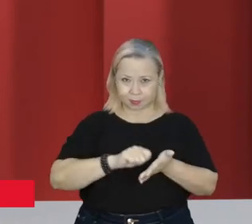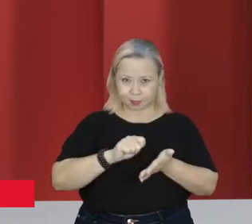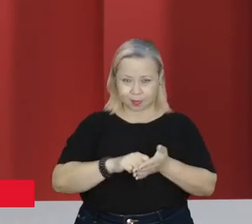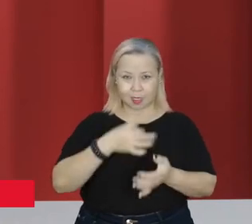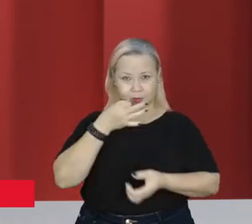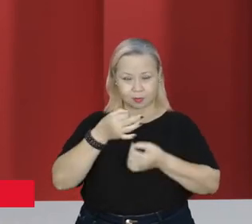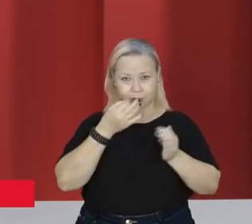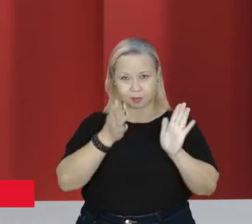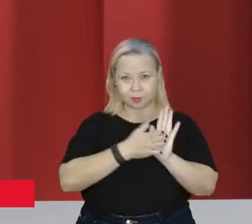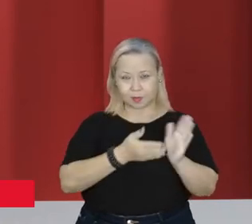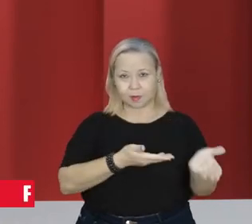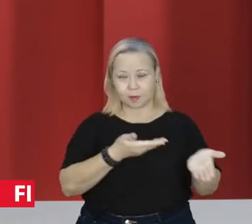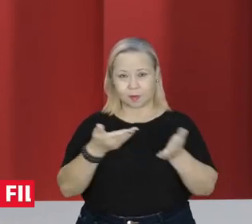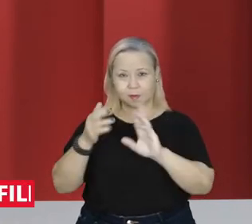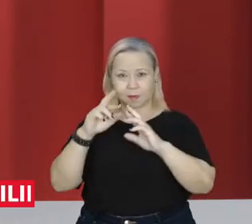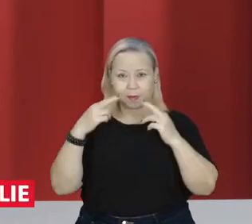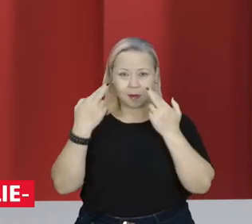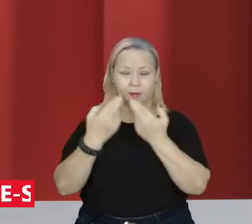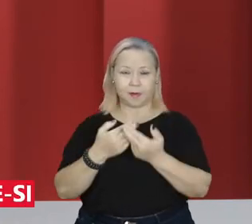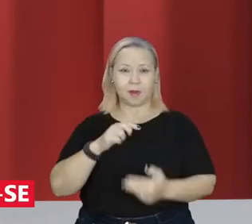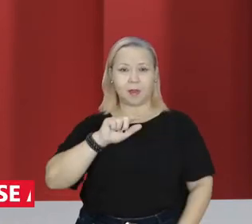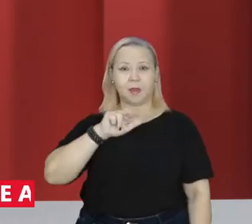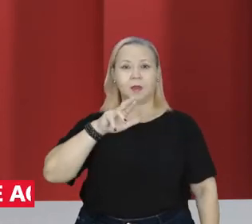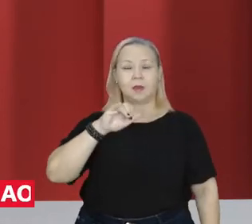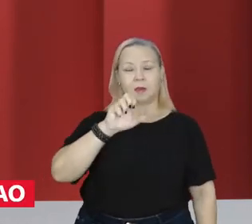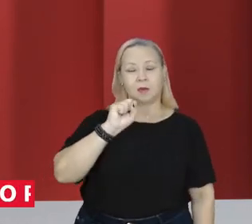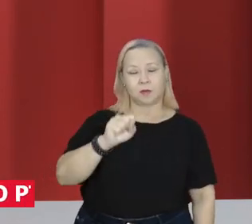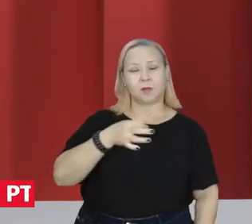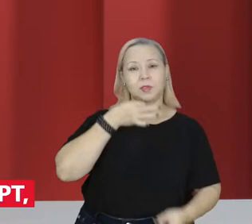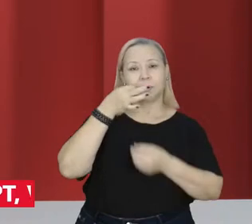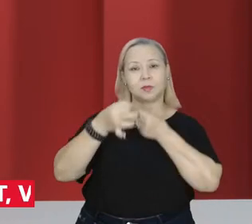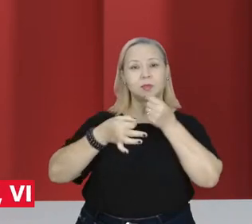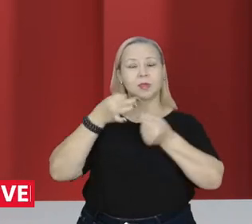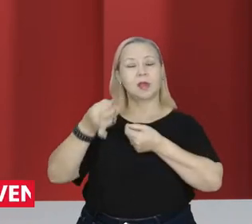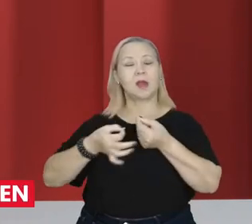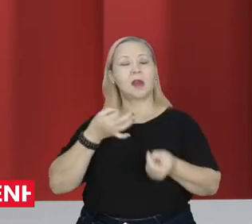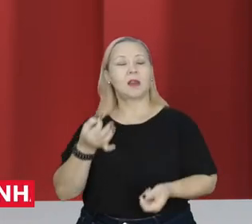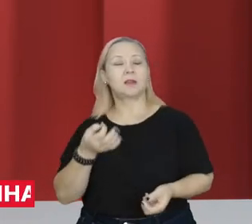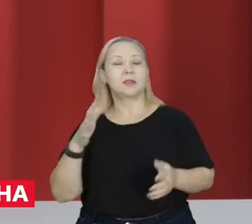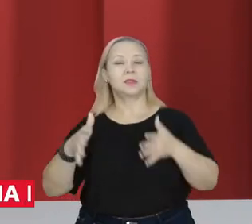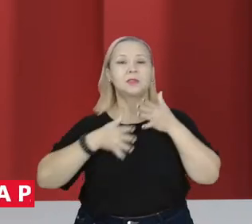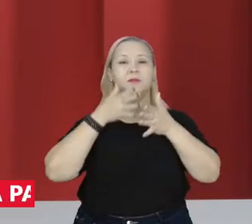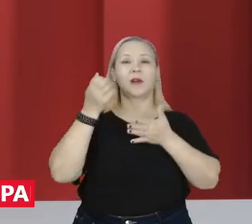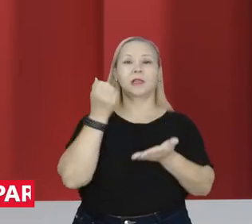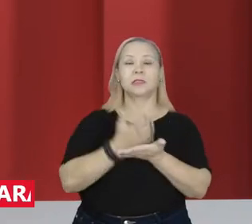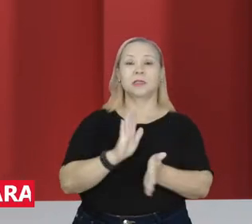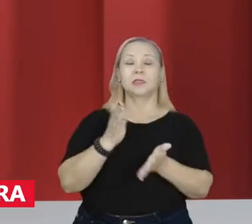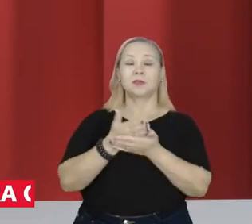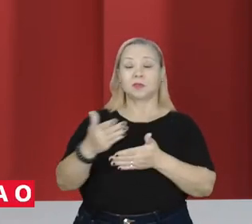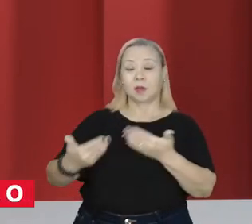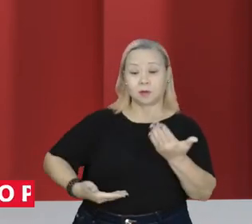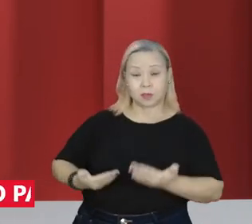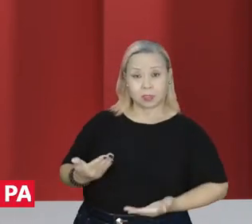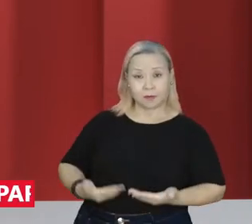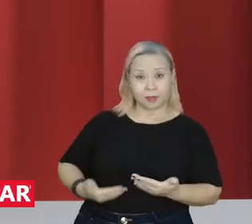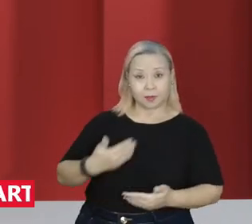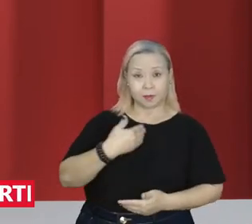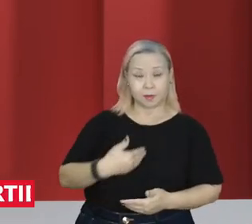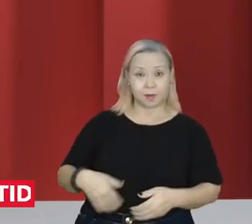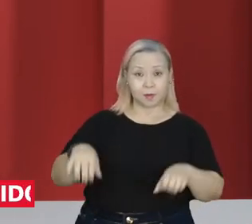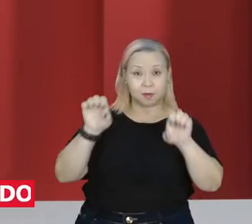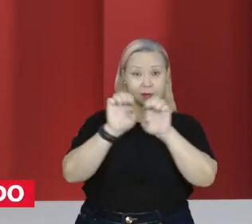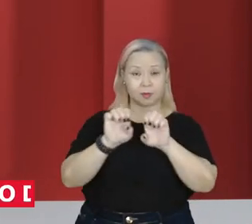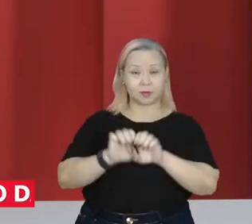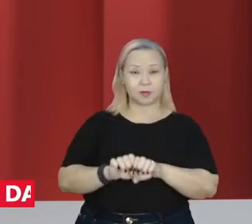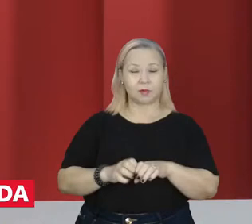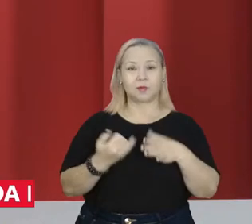vai levar isso para reunião também. O Luiz Correia, ele sugere aqui que a gente fale da destruição do serviço público e da estrutura